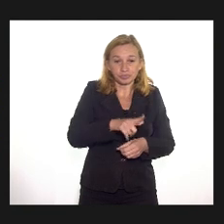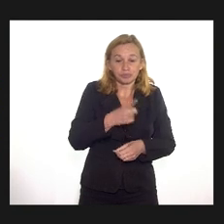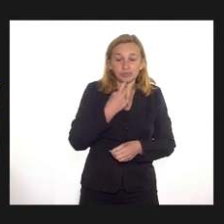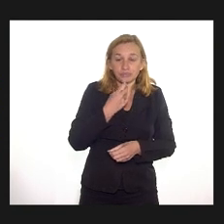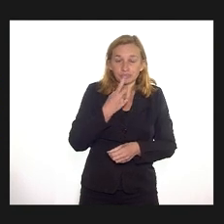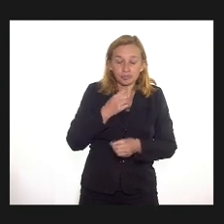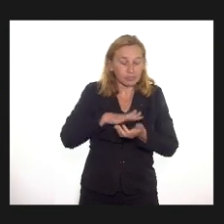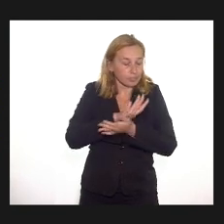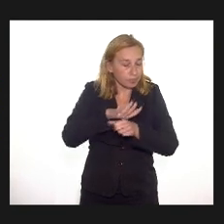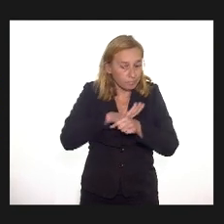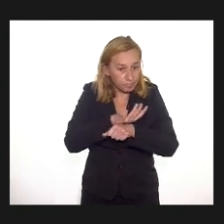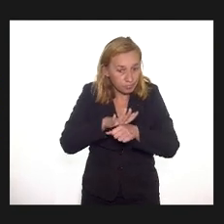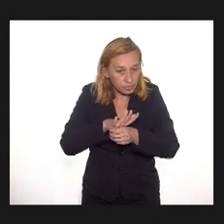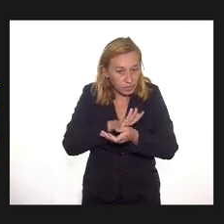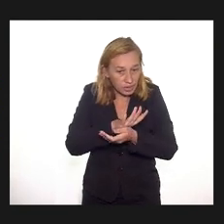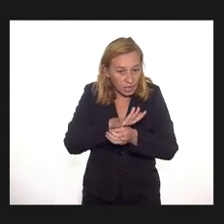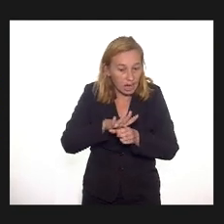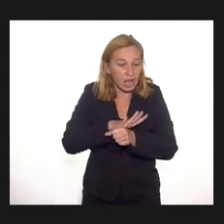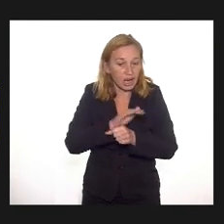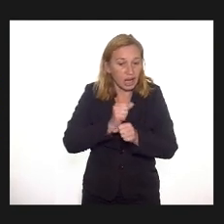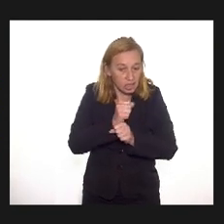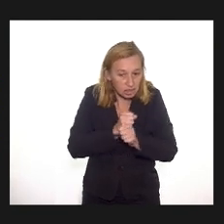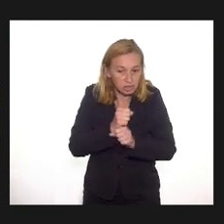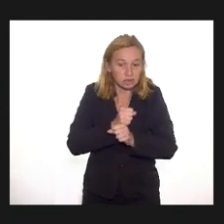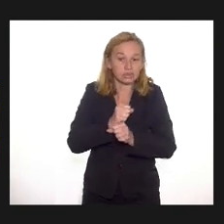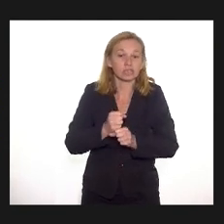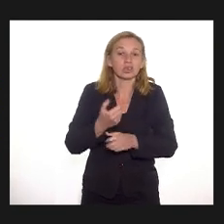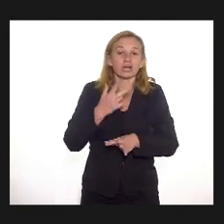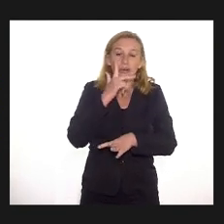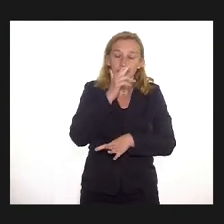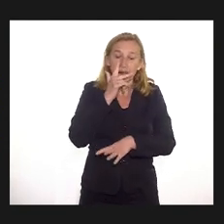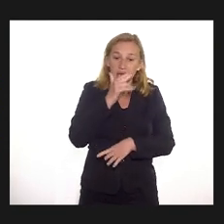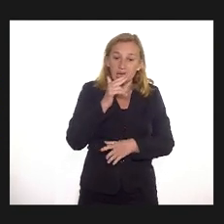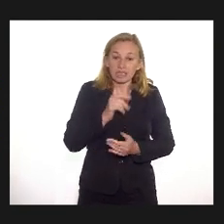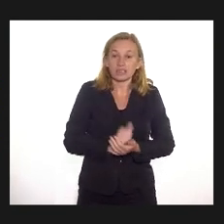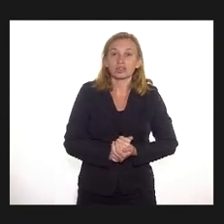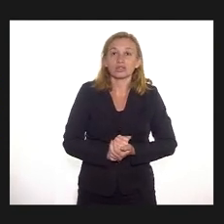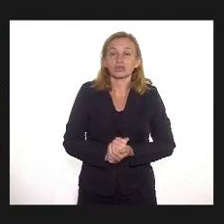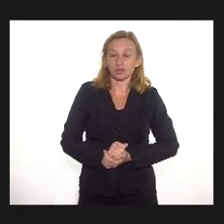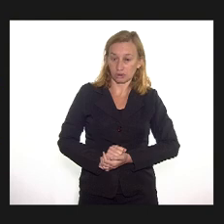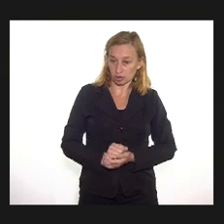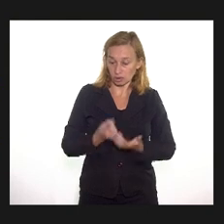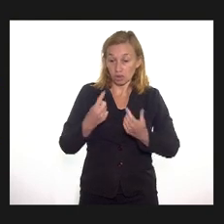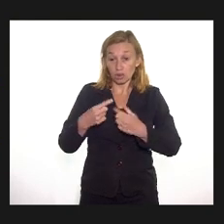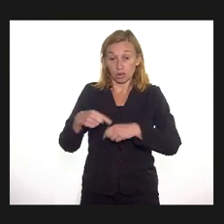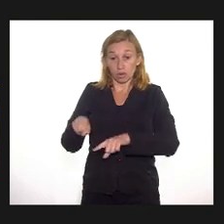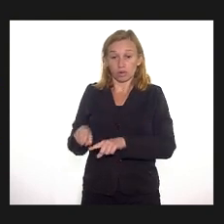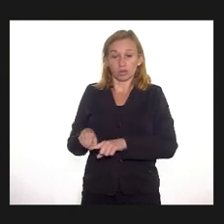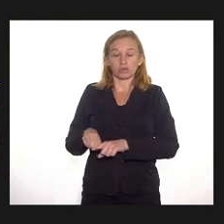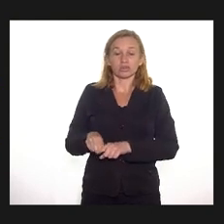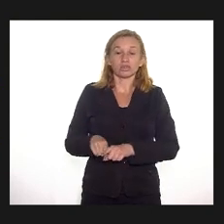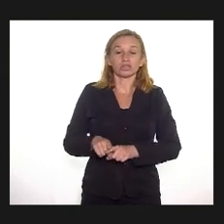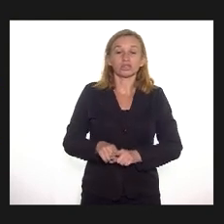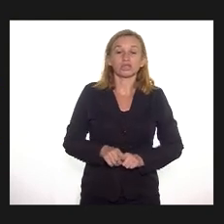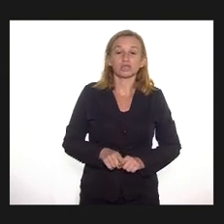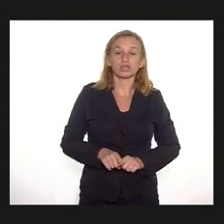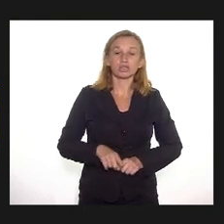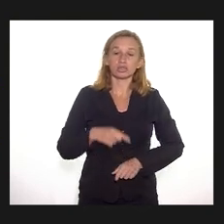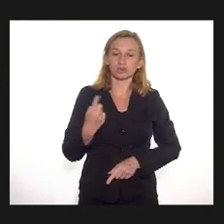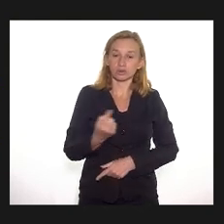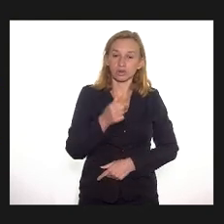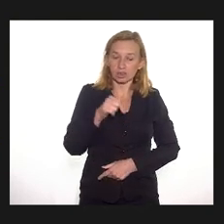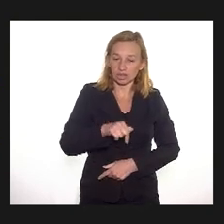muito tempo. Então, me parece, a princípio, um tanto quanto contraditório que nós